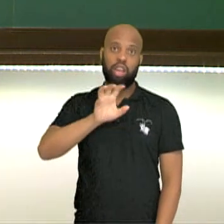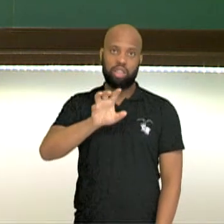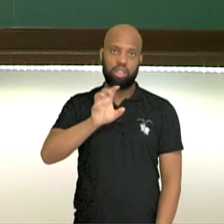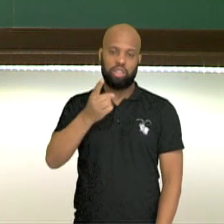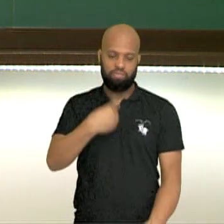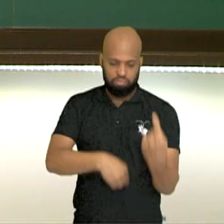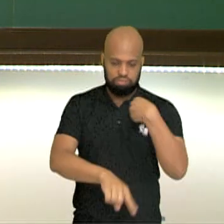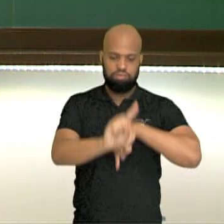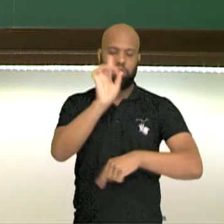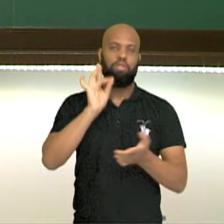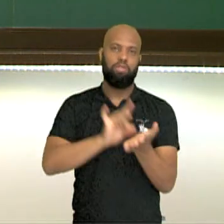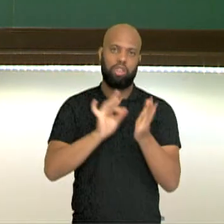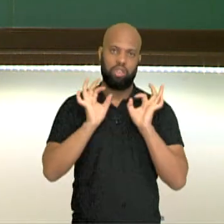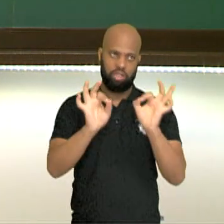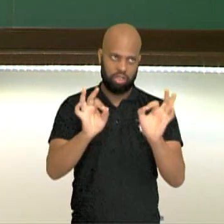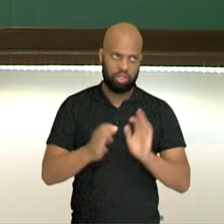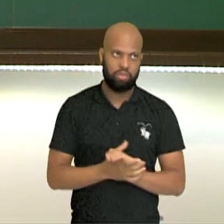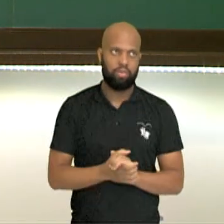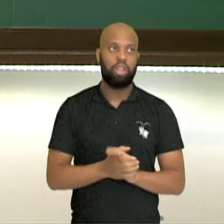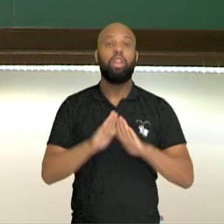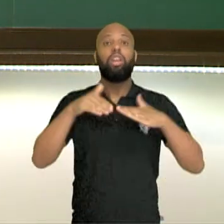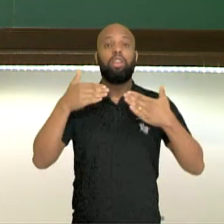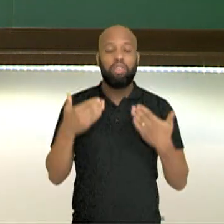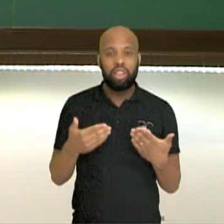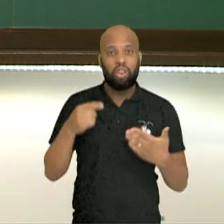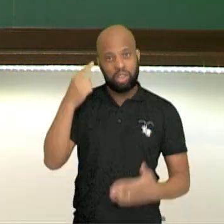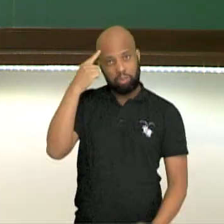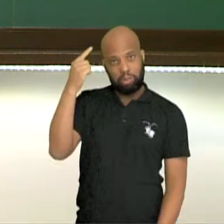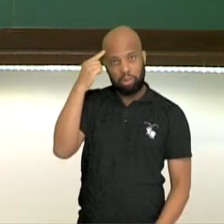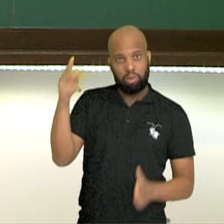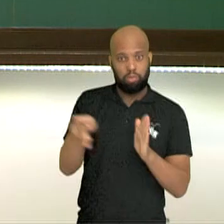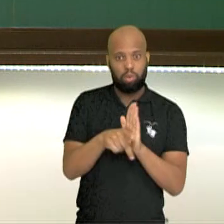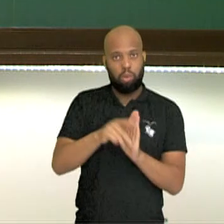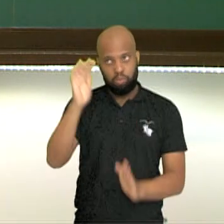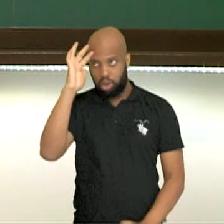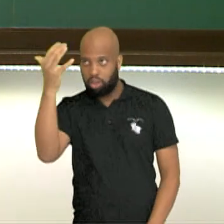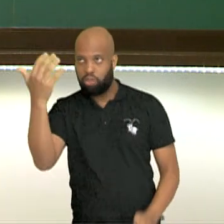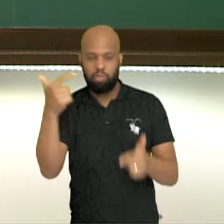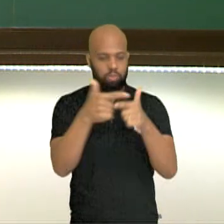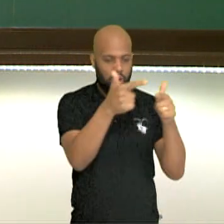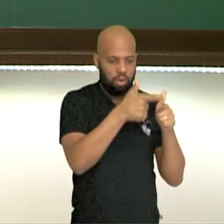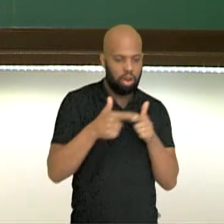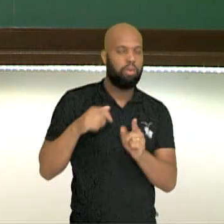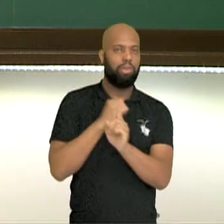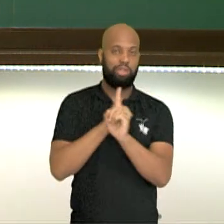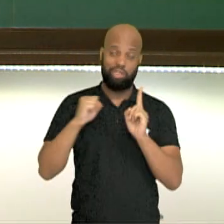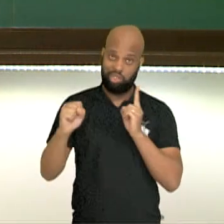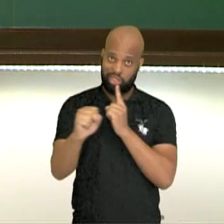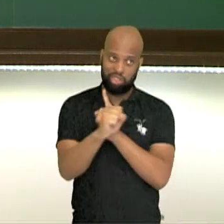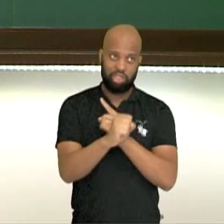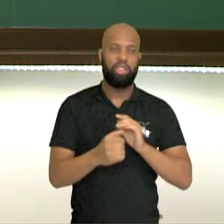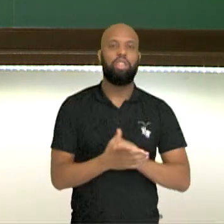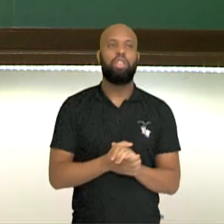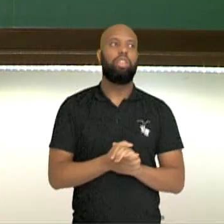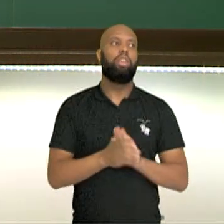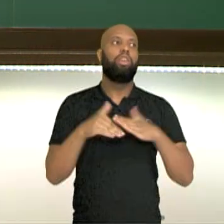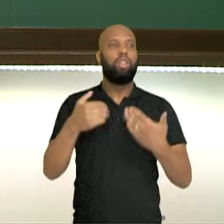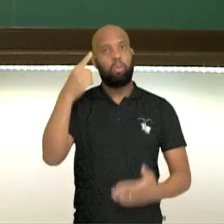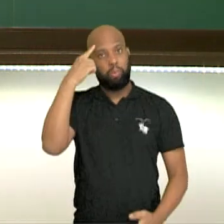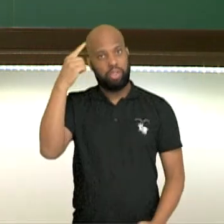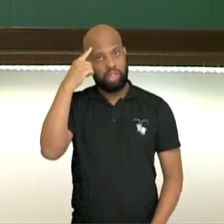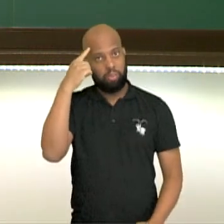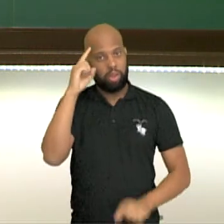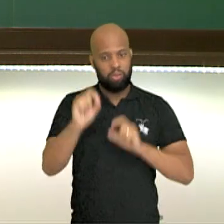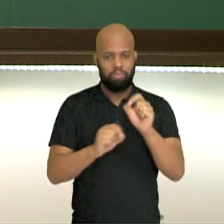fosse efetivado. Então, né, essa ideia de resolução de problemas sociais era uma ideia